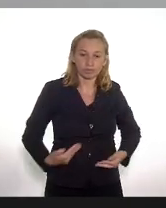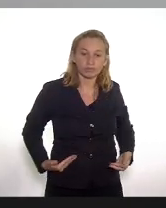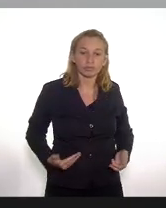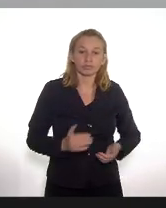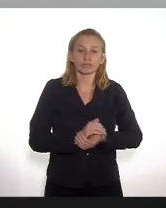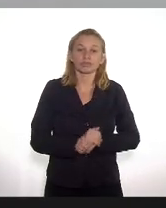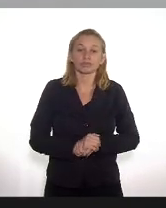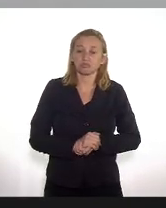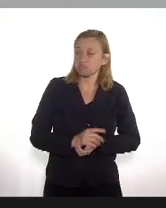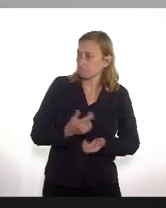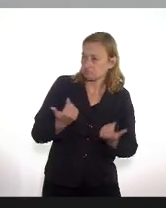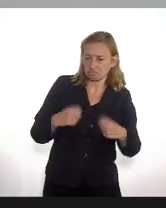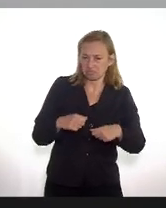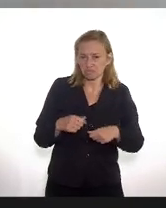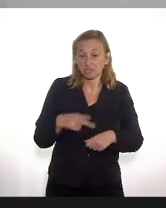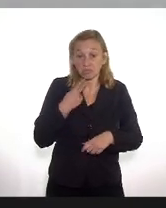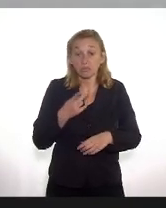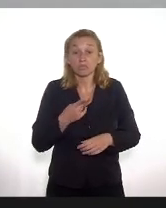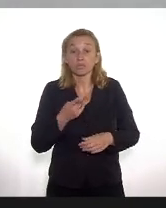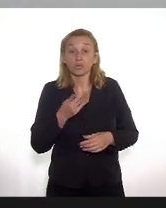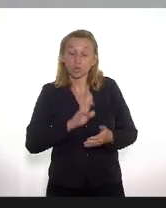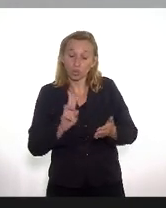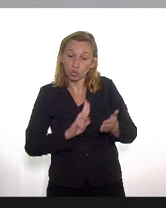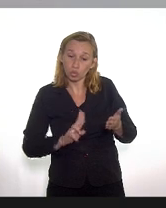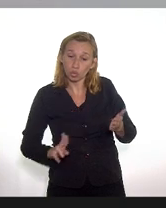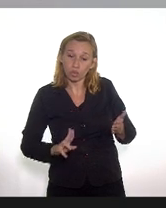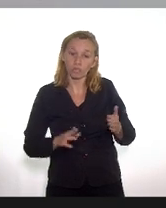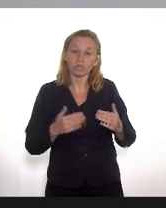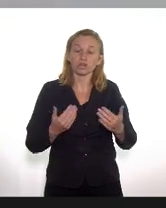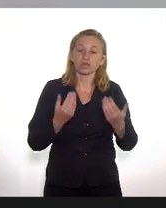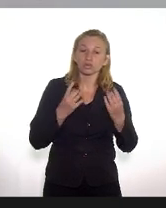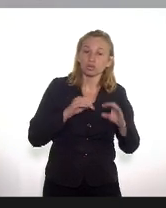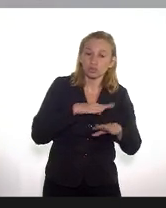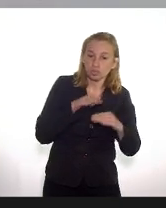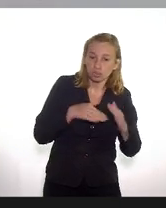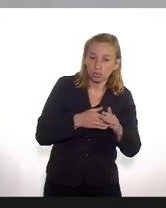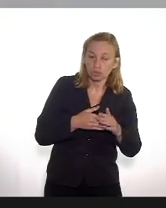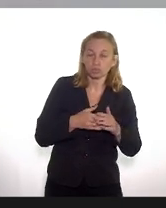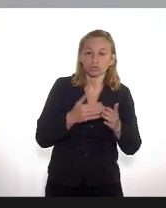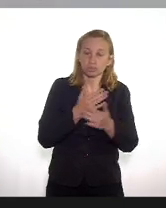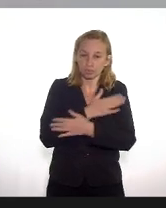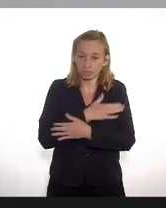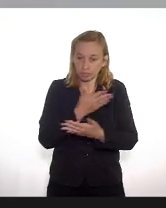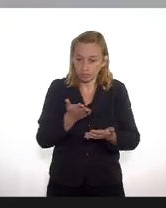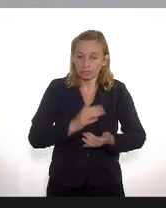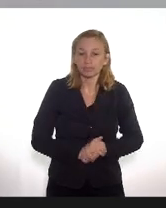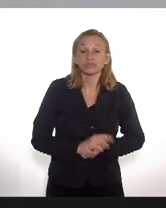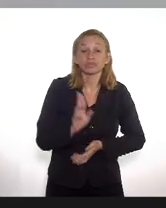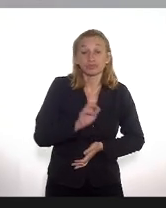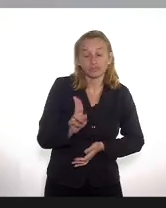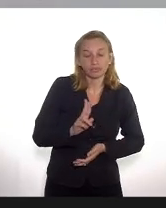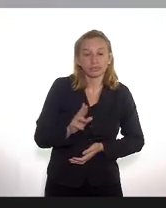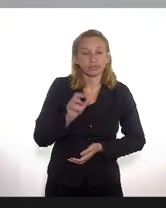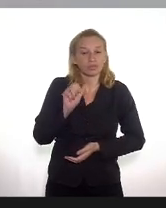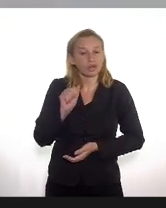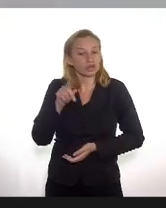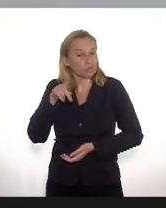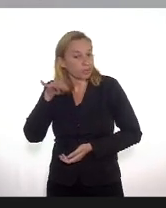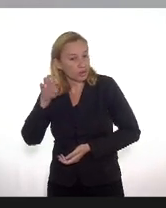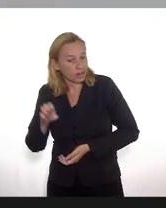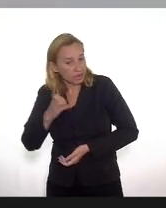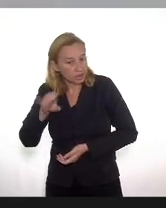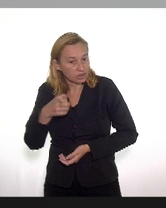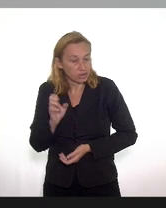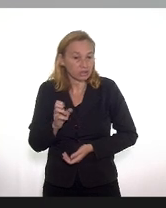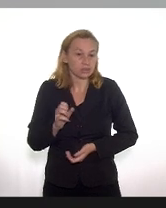de eu não citar o nome de todos, necessitam-se todas e todos cumprimentados. Eu quero, em nome da ADOPEAD, Associação